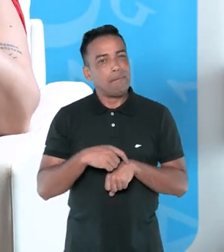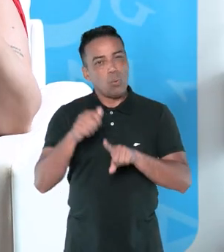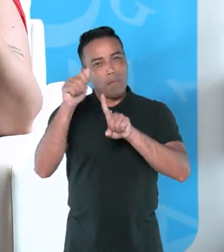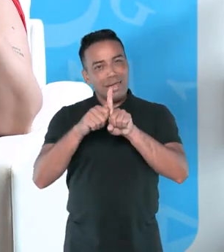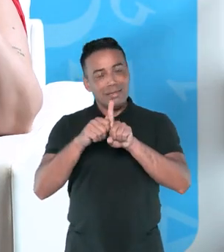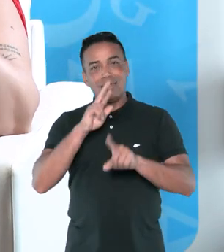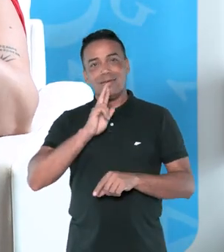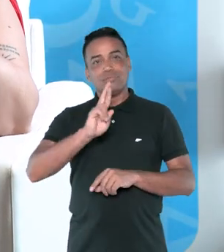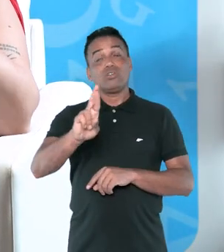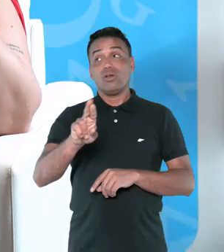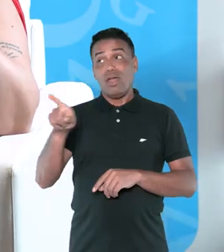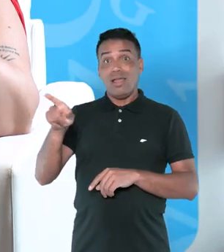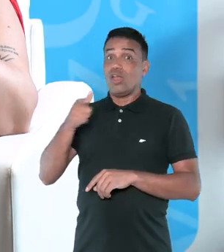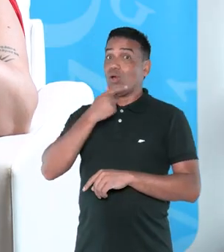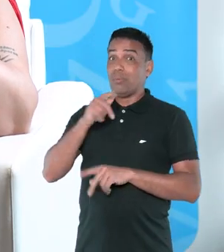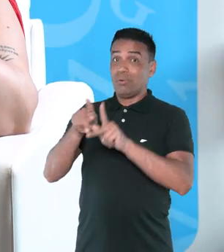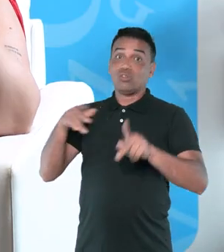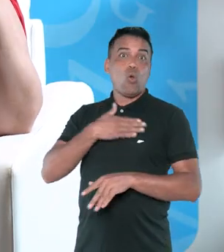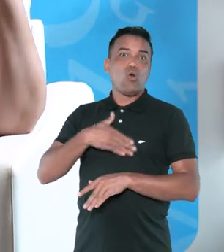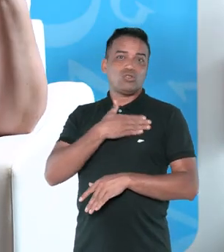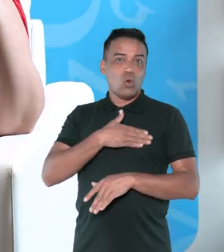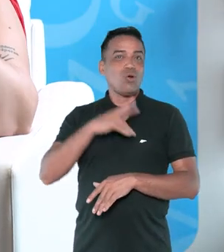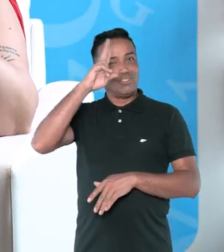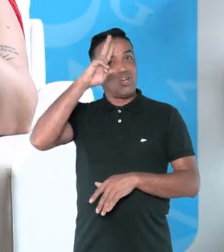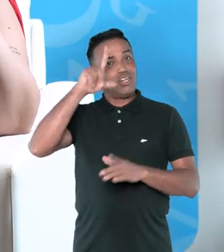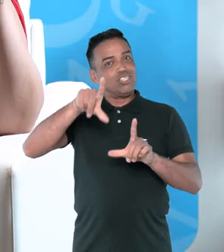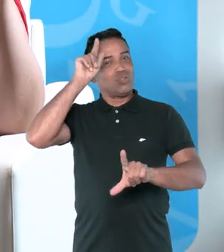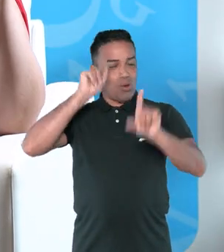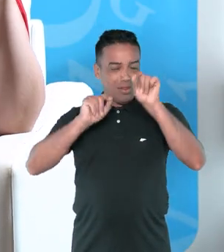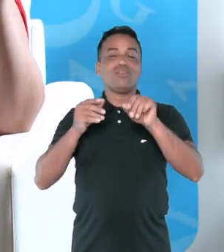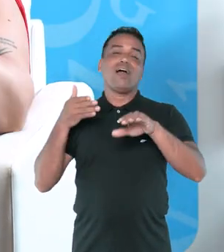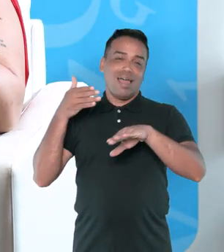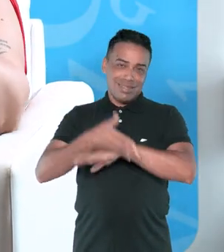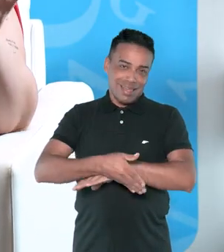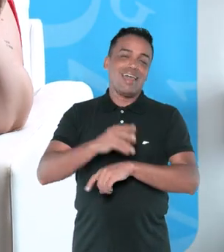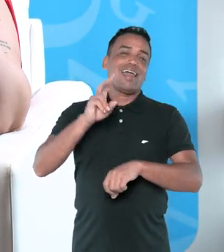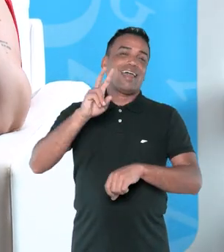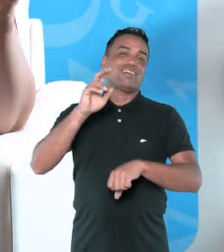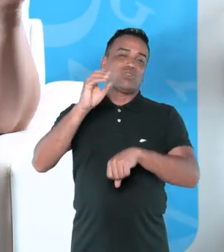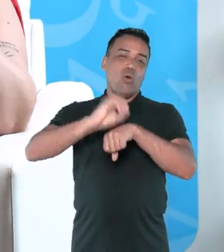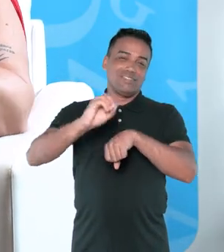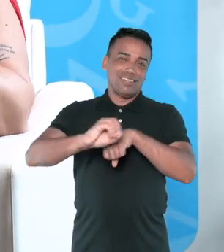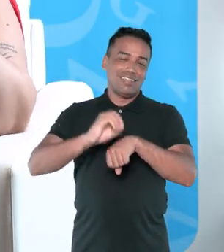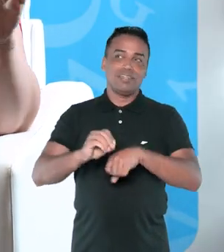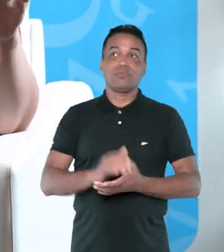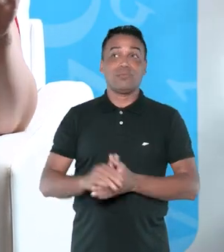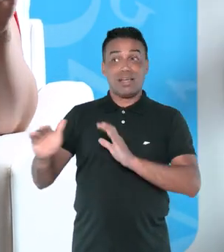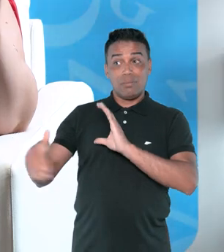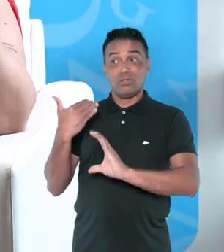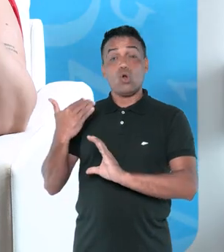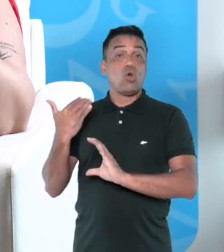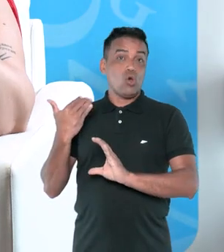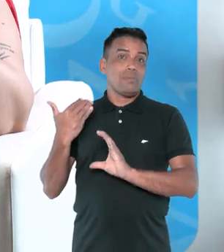ela me respondeu dizendo que ele tinha gostado da história, tinha me selecionado e que eu estava na oficina. Aí eu enlouqueci, aí ela mandou o